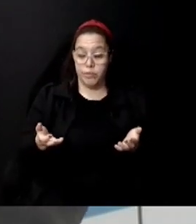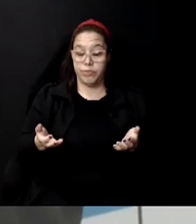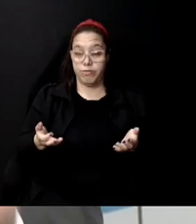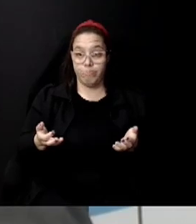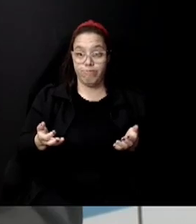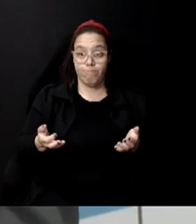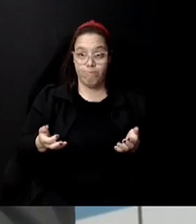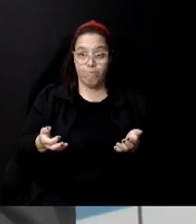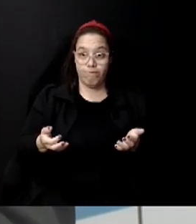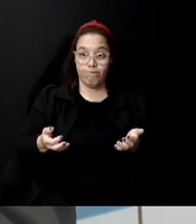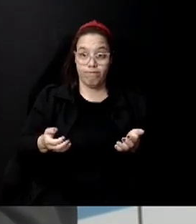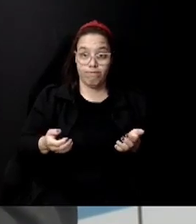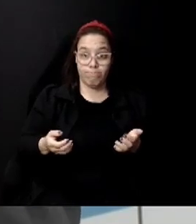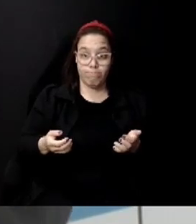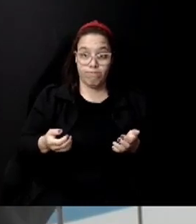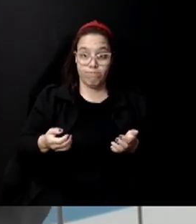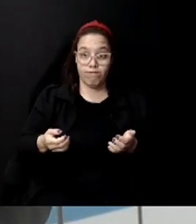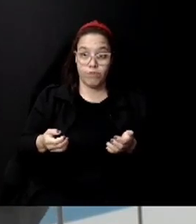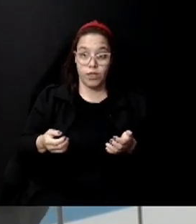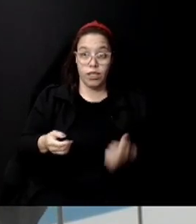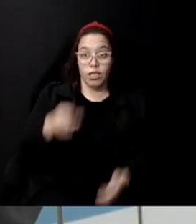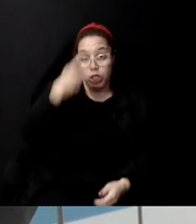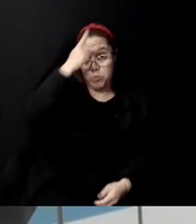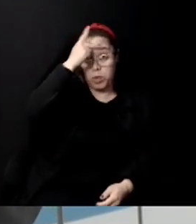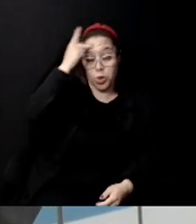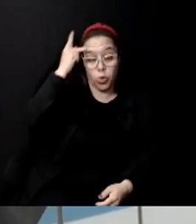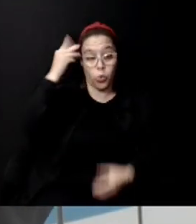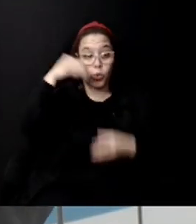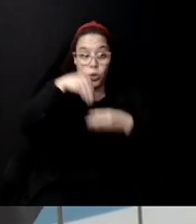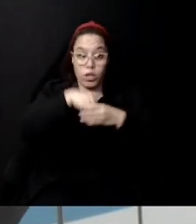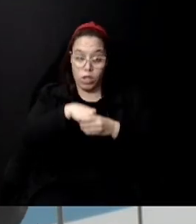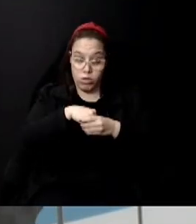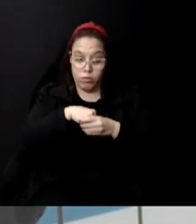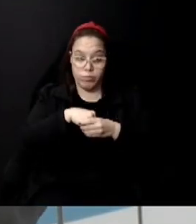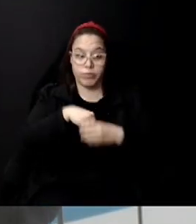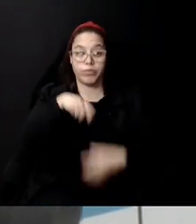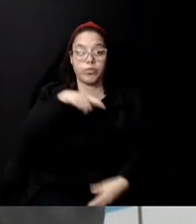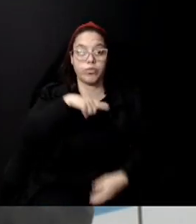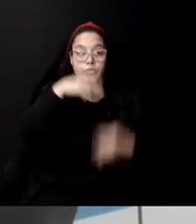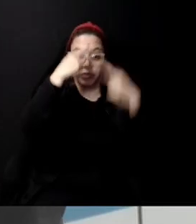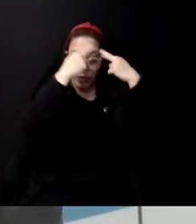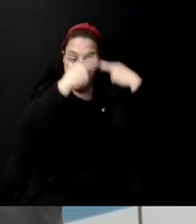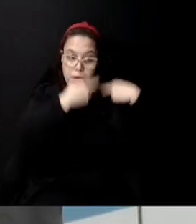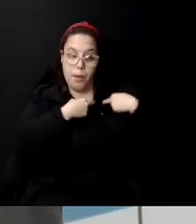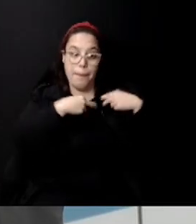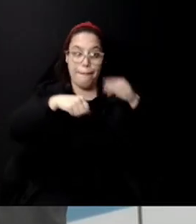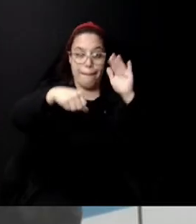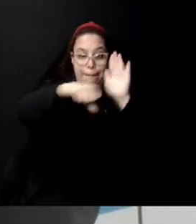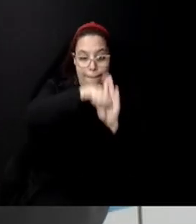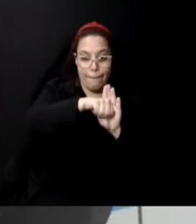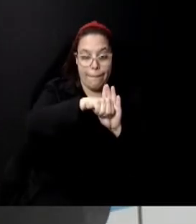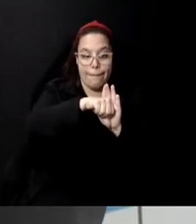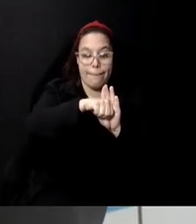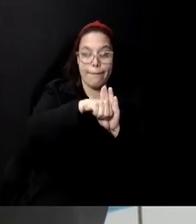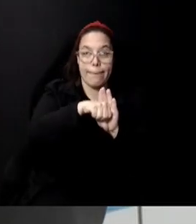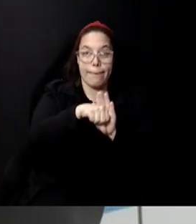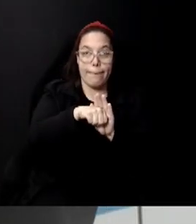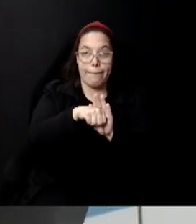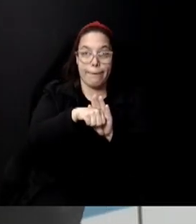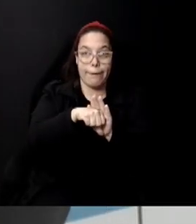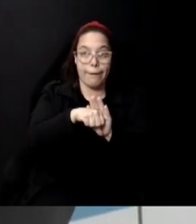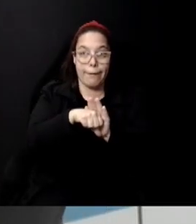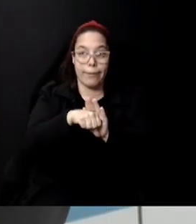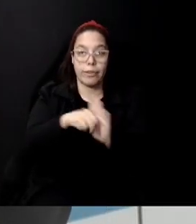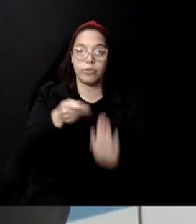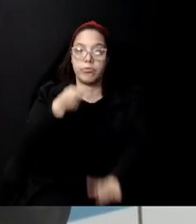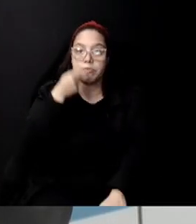ou que estavam civis, e existe uma responsabilidade criminal, e quando a gente fala em responsabilidade criminal, a gente fala em